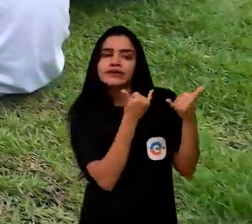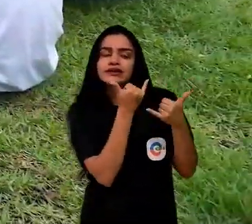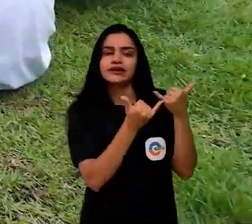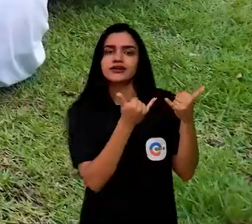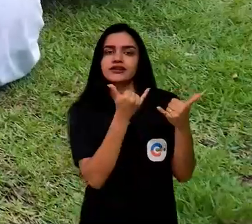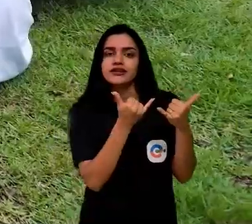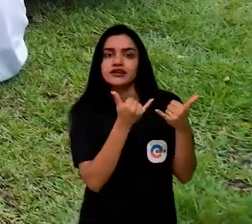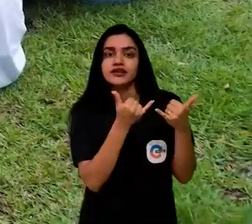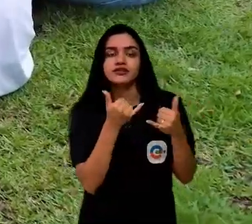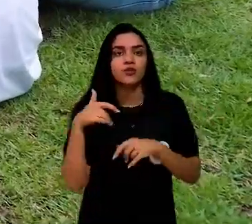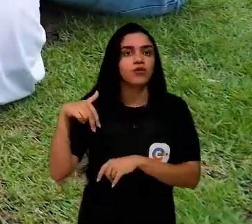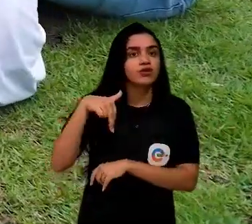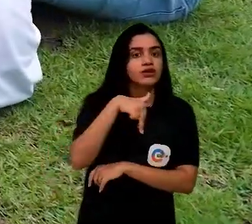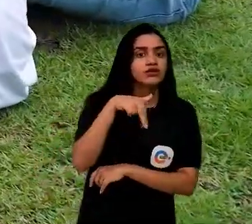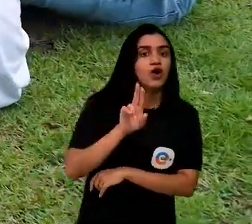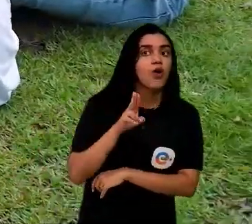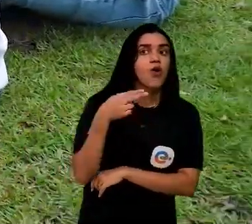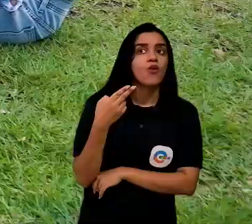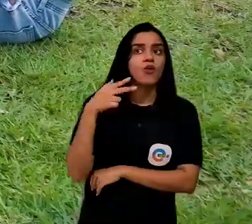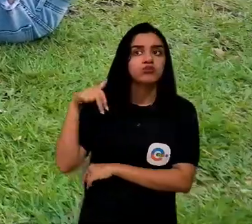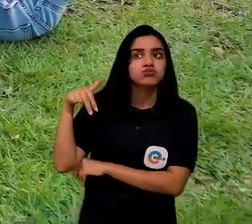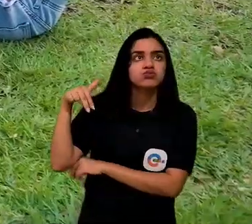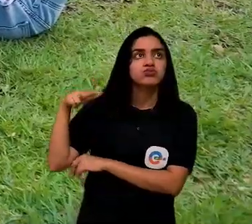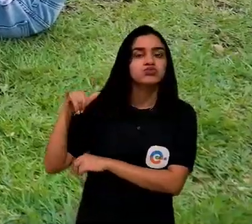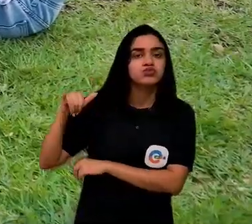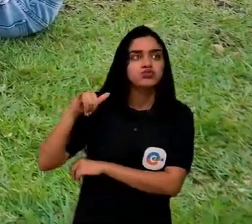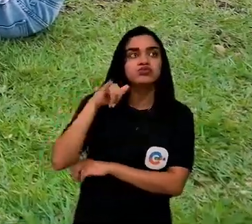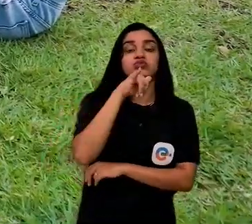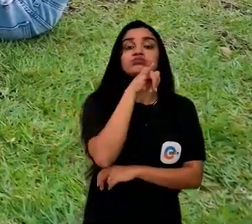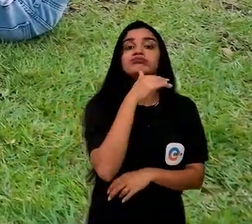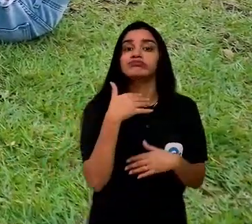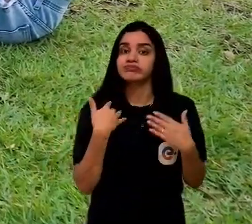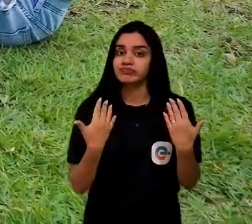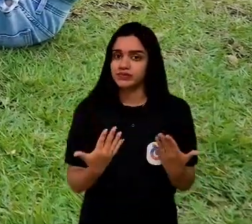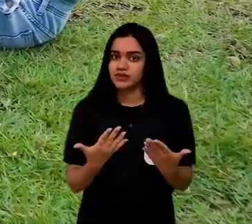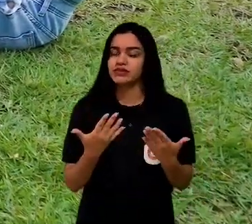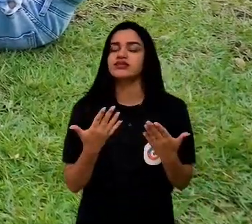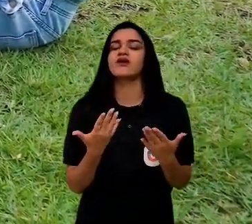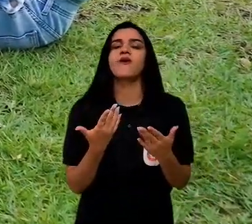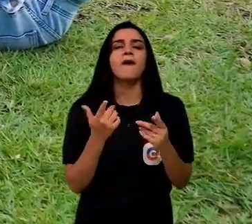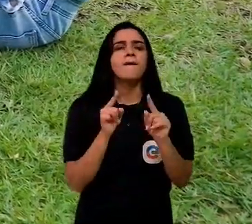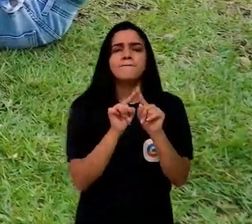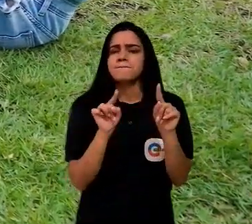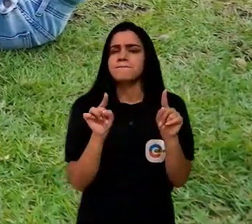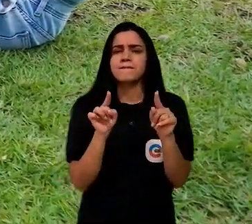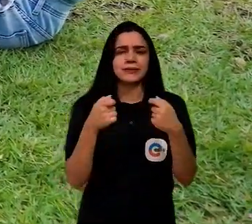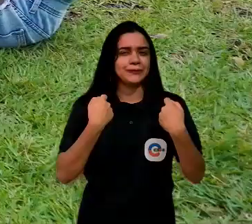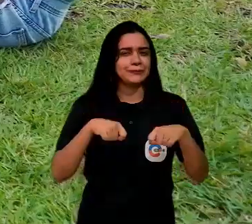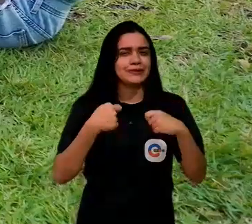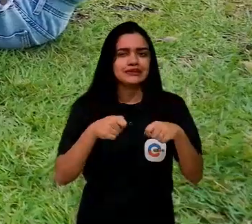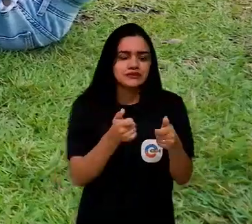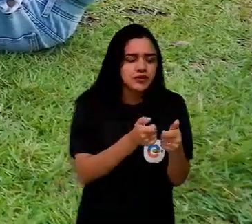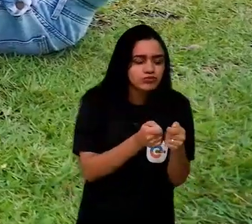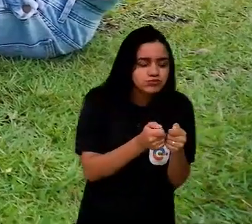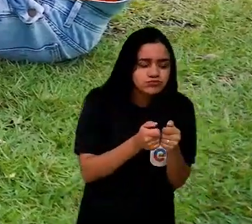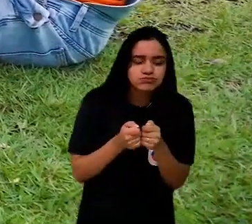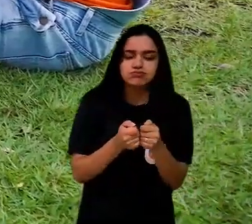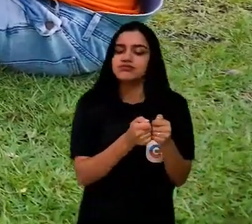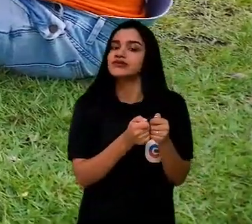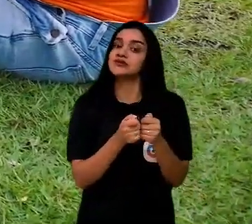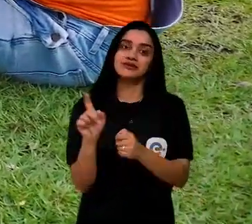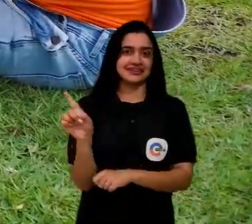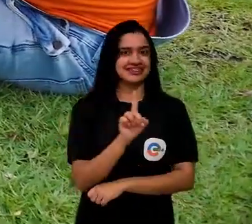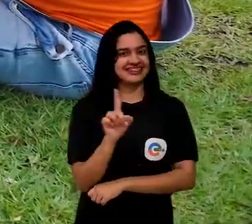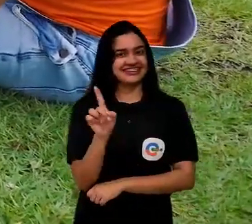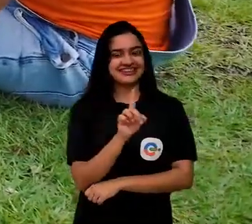voa? É um brinquedo que voa, voa. Pois esse brinquedo voa, mas não precisa controle, Tiago. Esse brinquedo